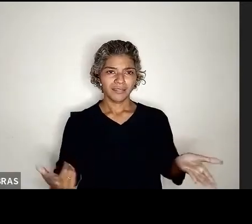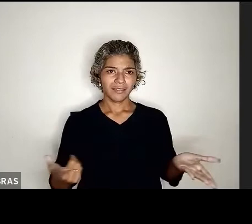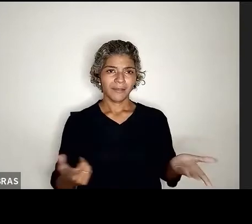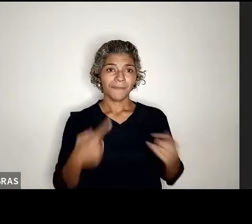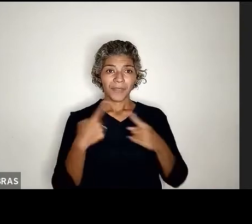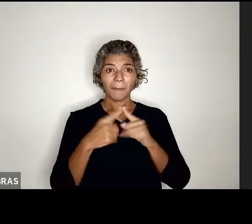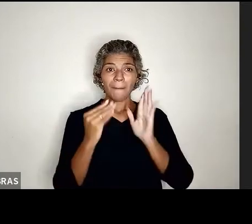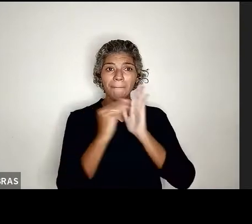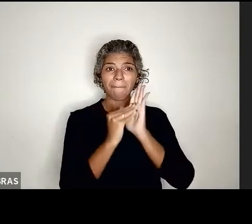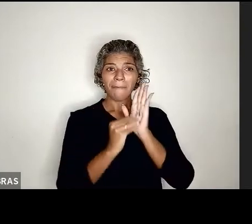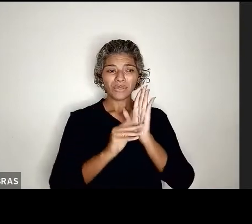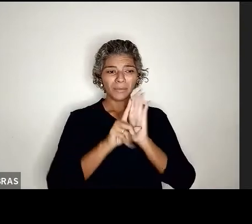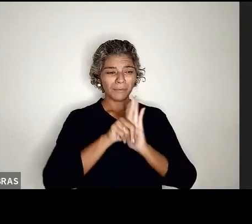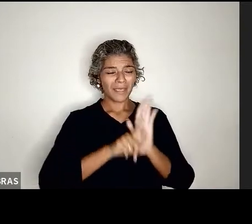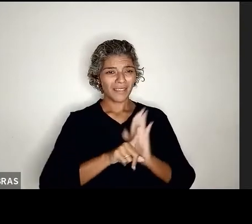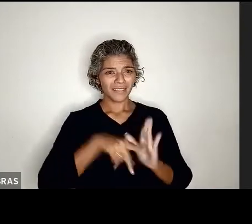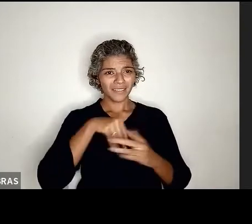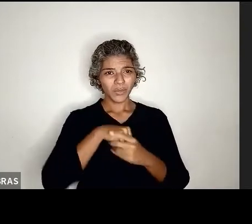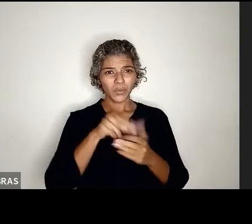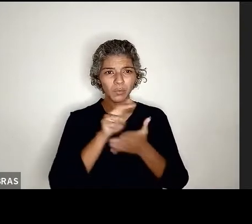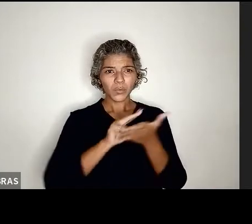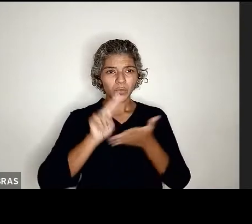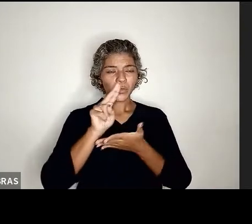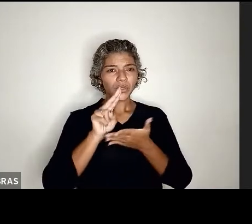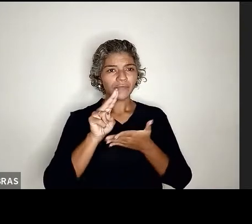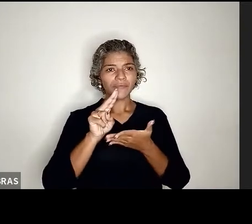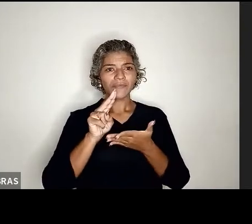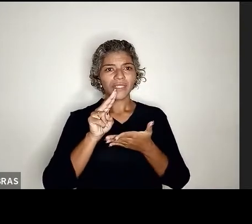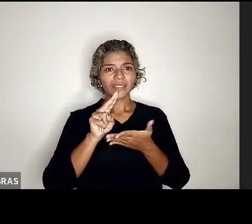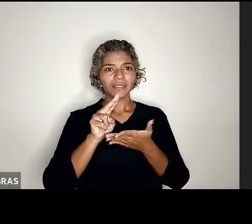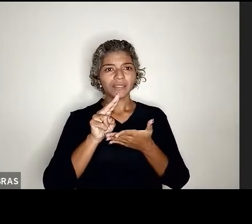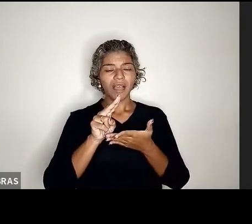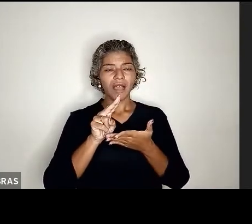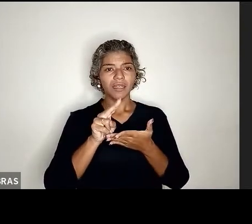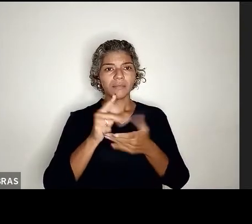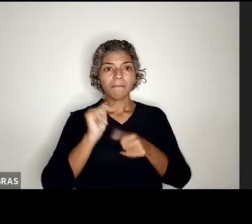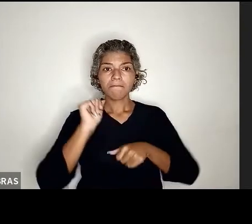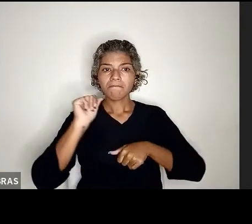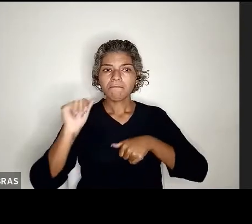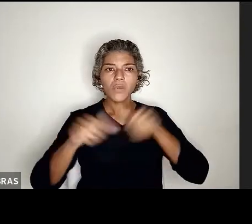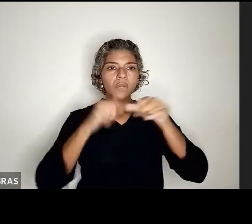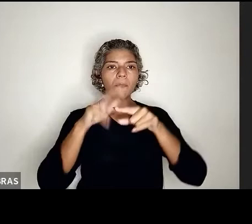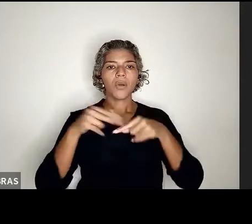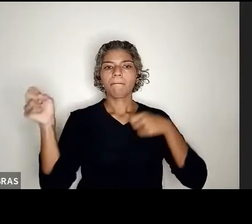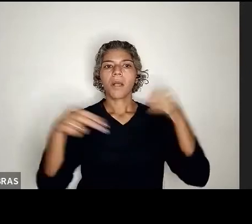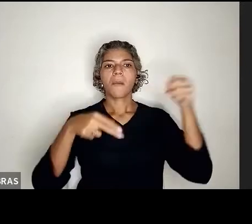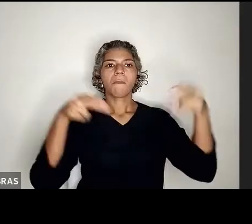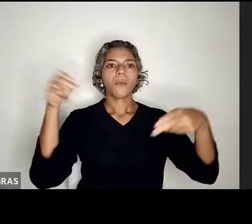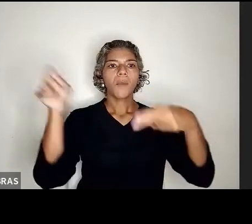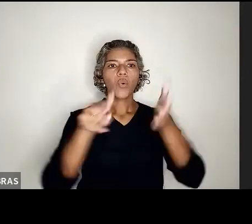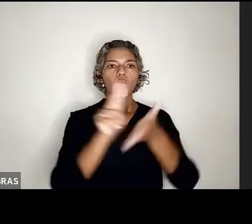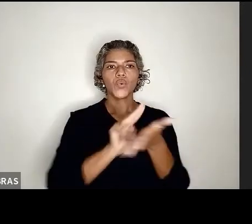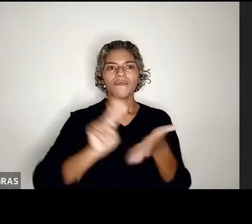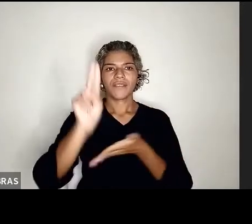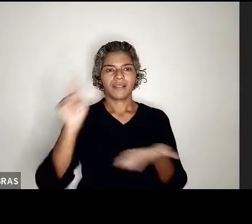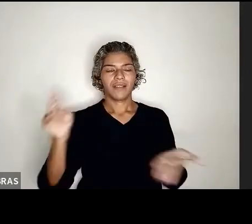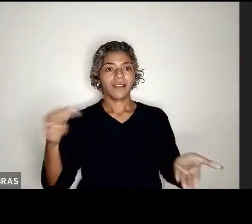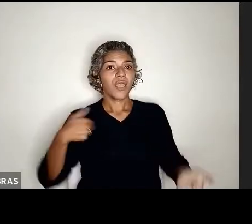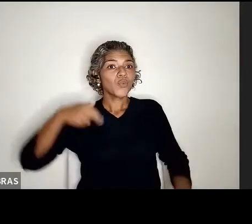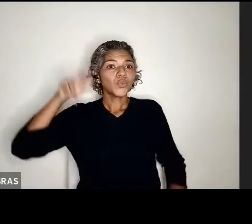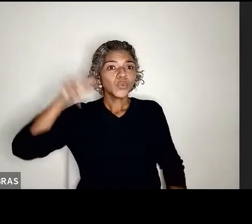foi profundamente afetada pela entrada de alunos negros. Eu nunca fui especialista no debate